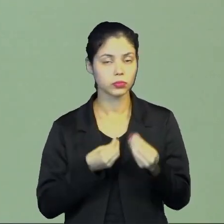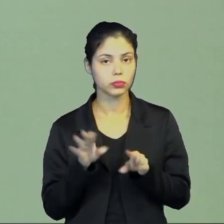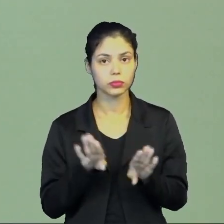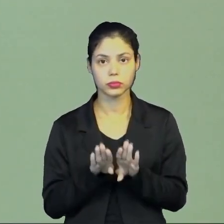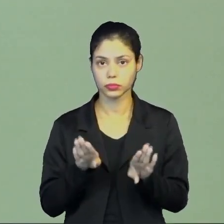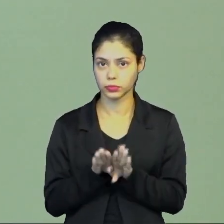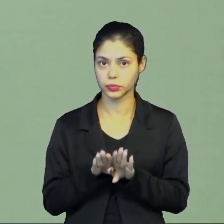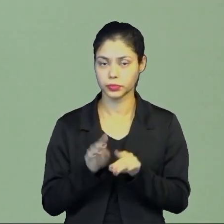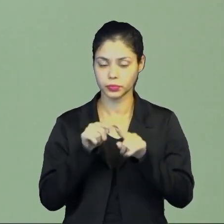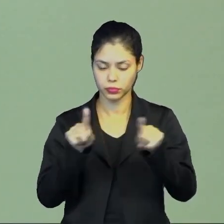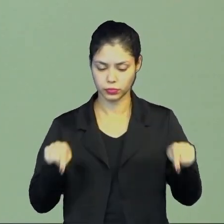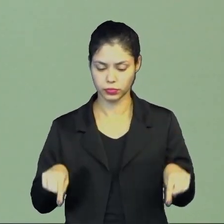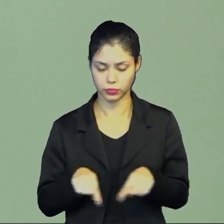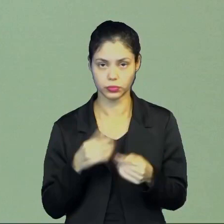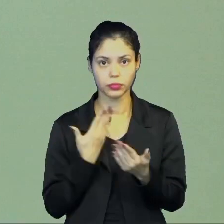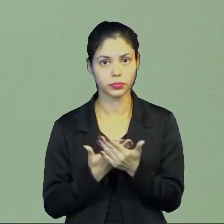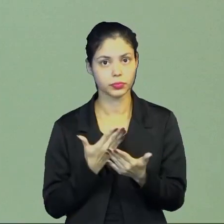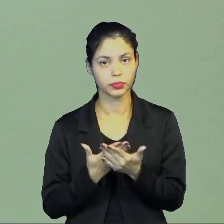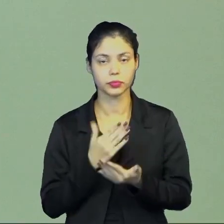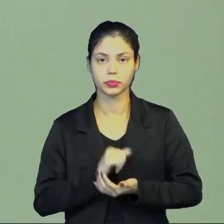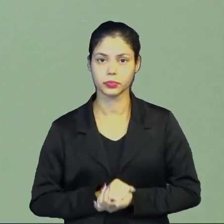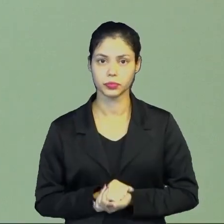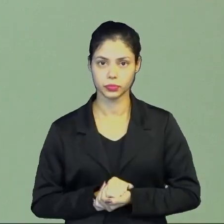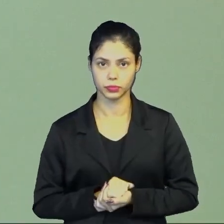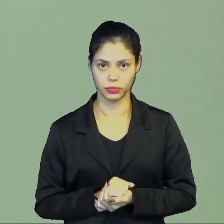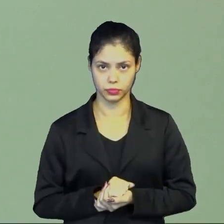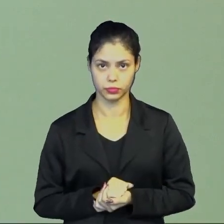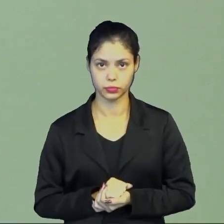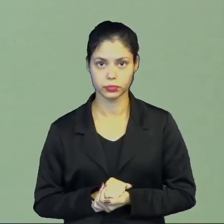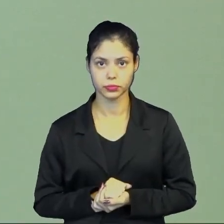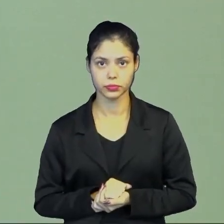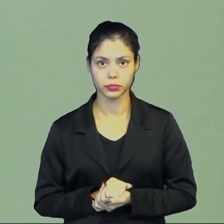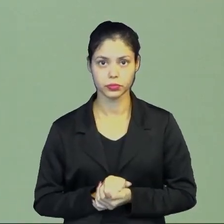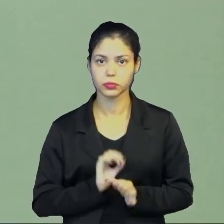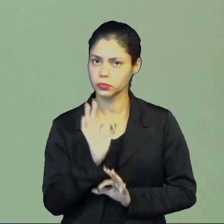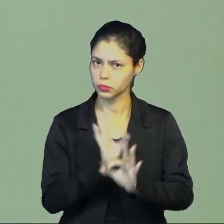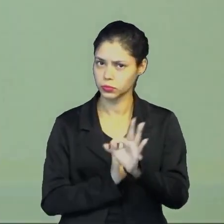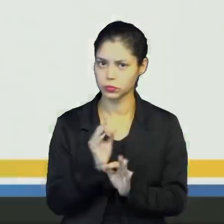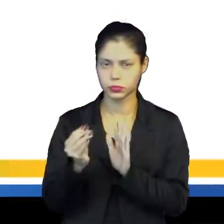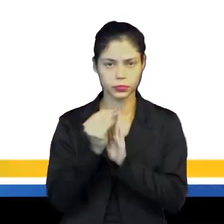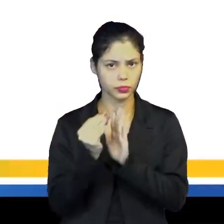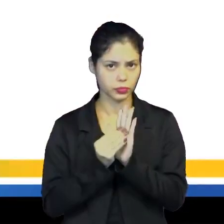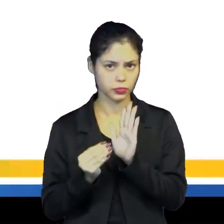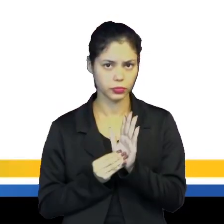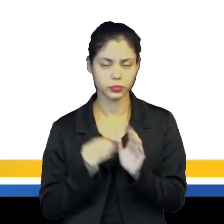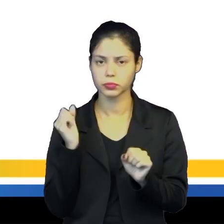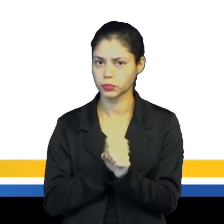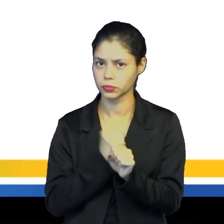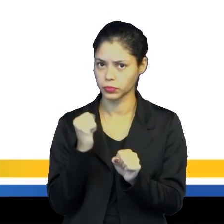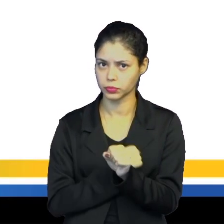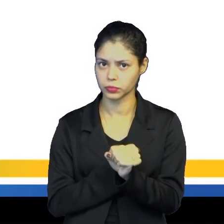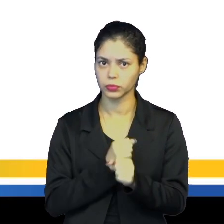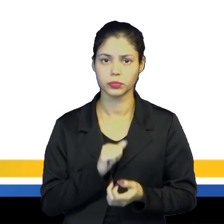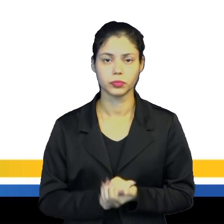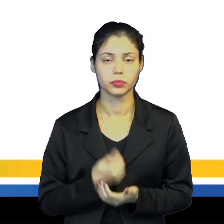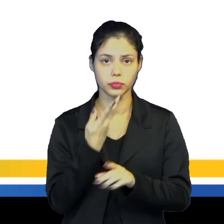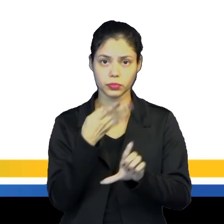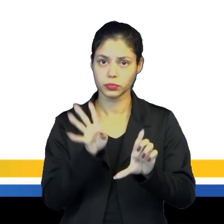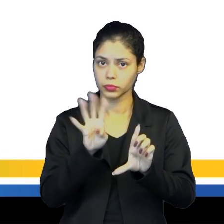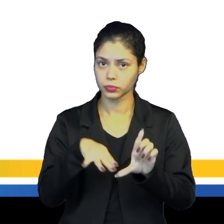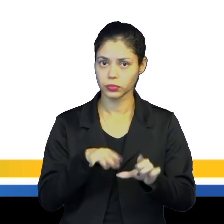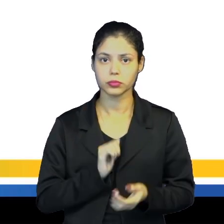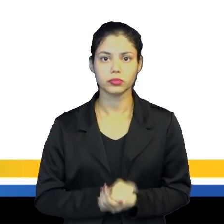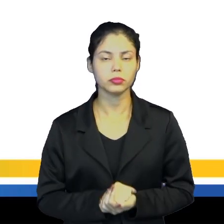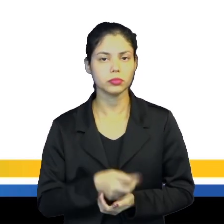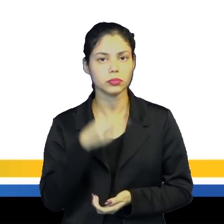também em sala de aula. Então vamos lá. A organização dos dados da construção de tabelas.